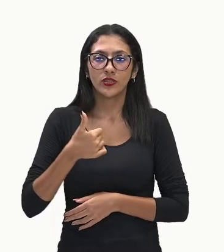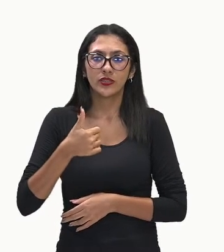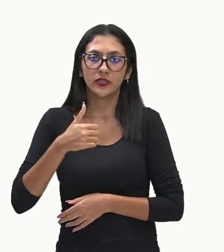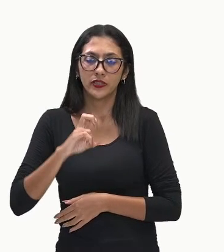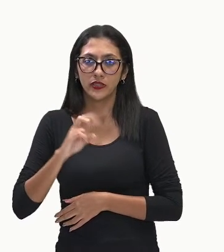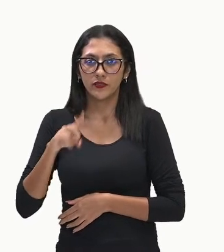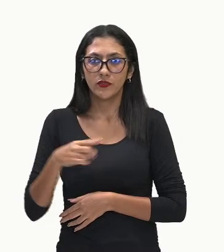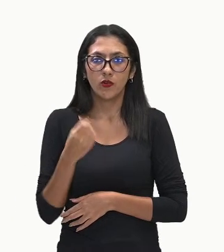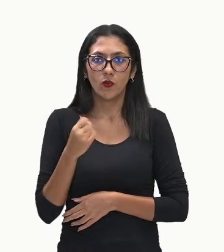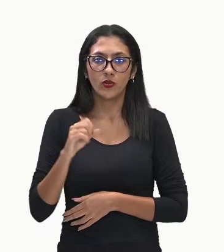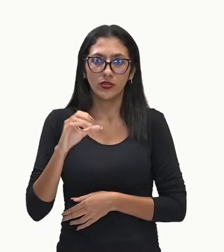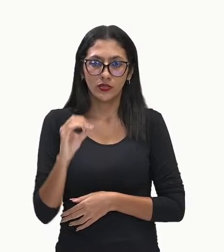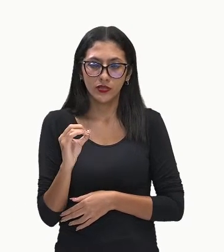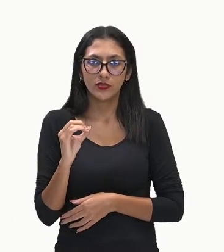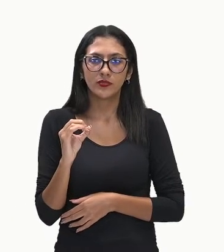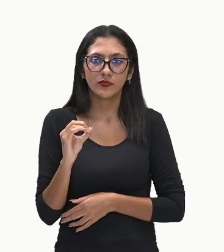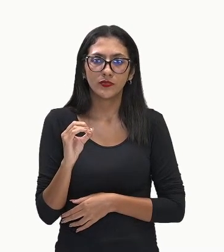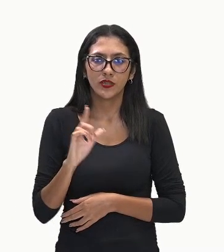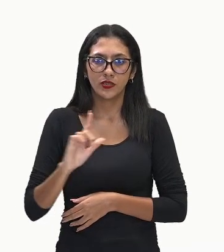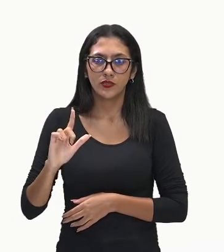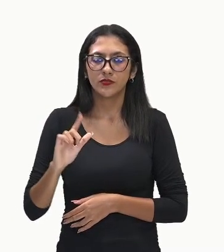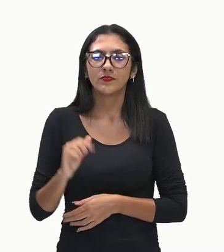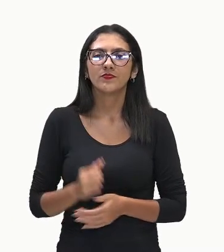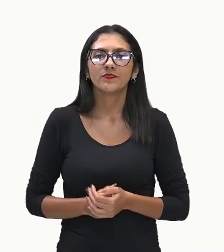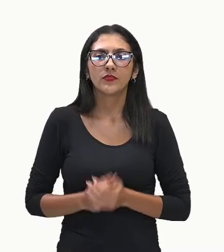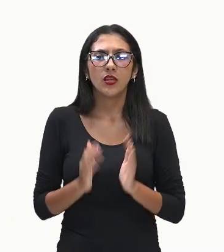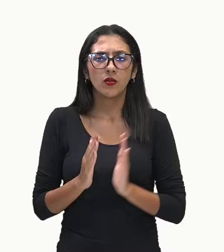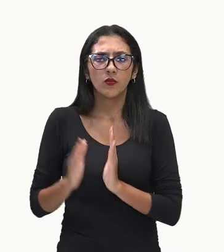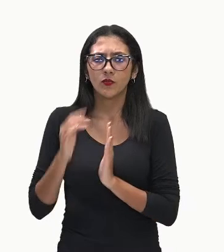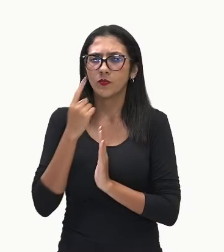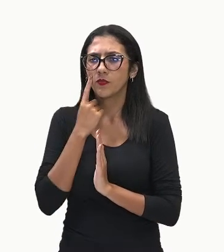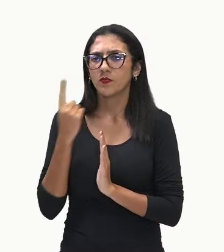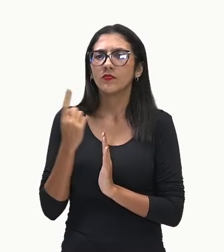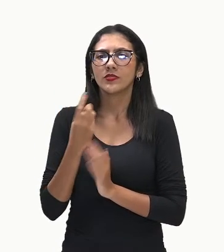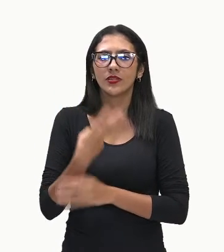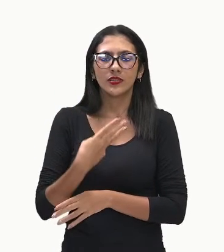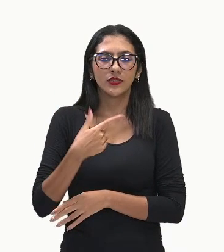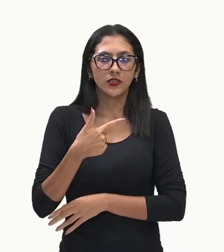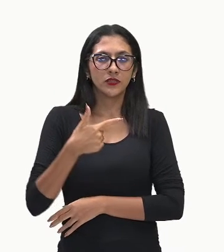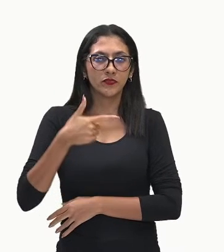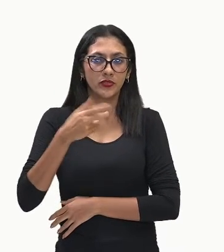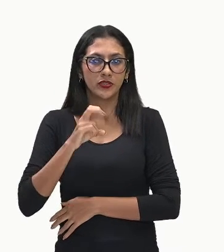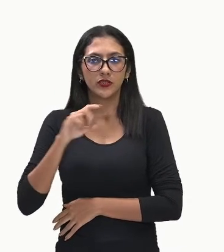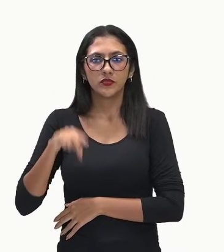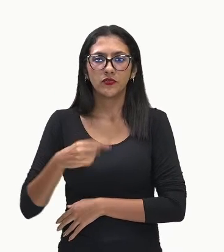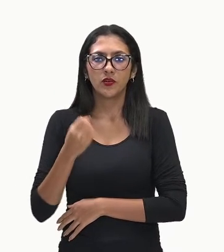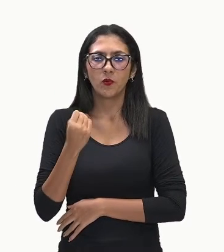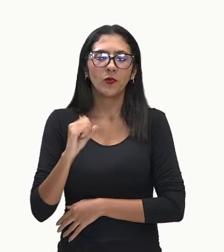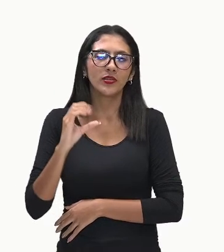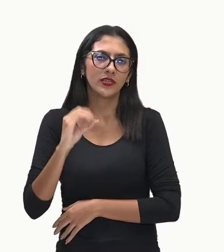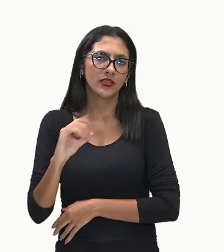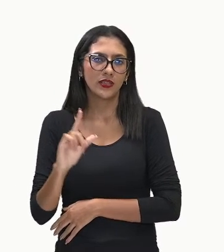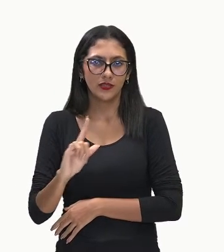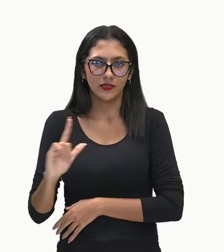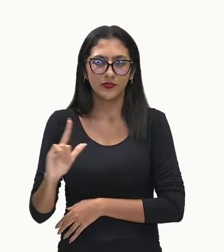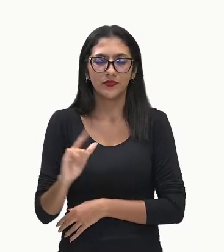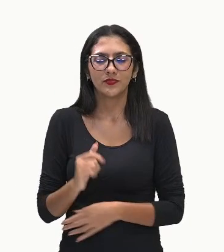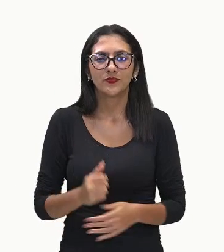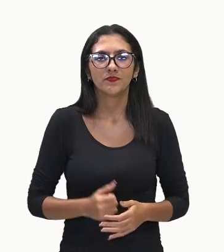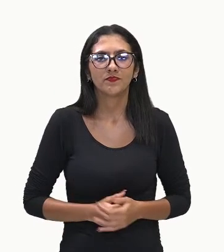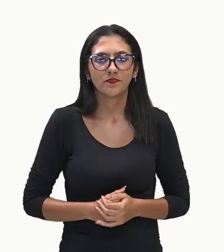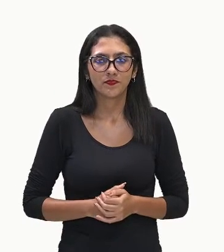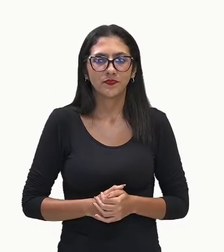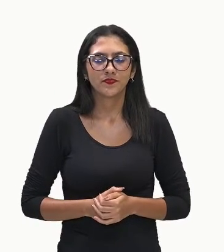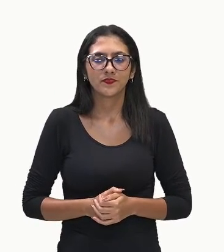215,80. E, por fim, a máquina 5, com 325,80 litros. Então,